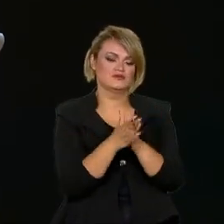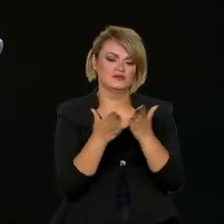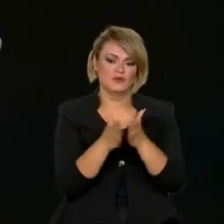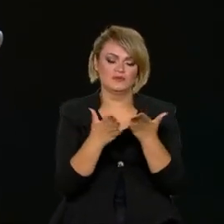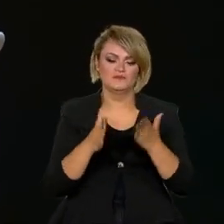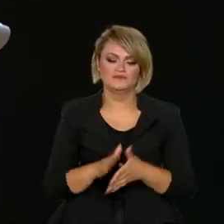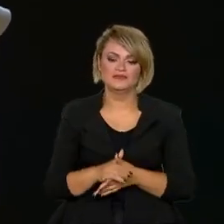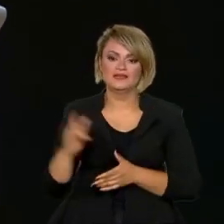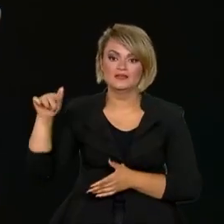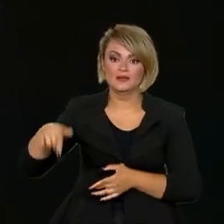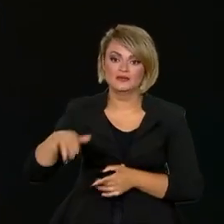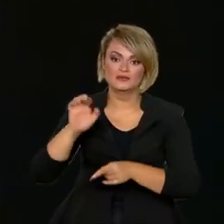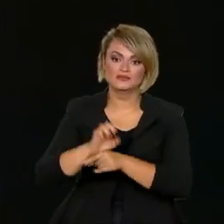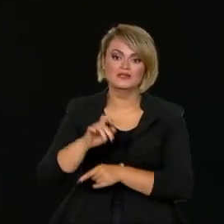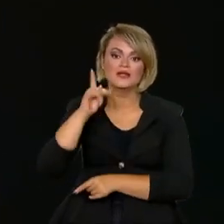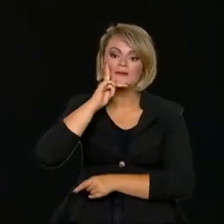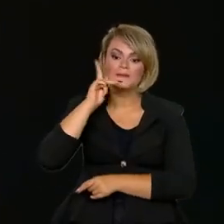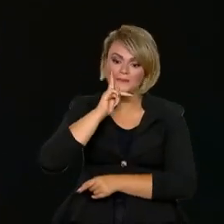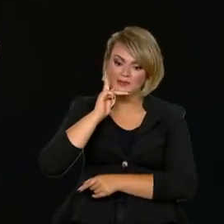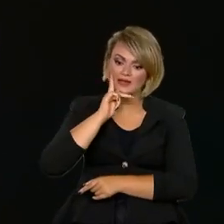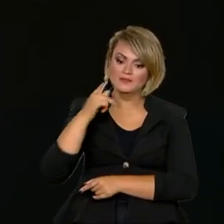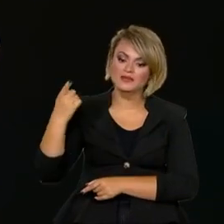Então, aqui na Paraíba, eram